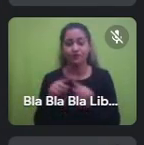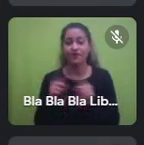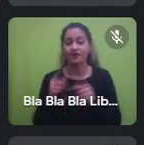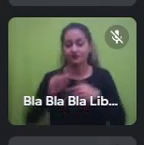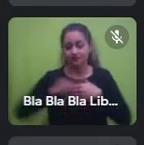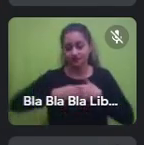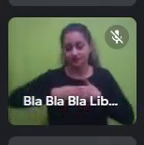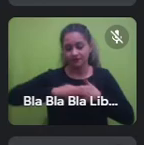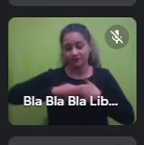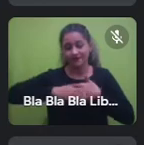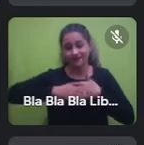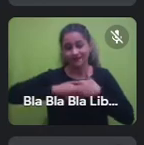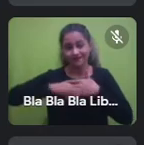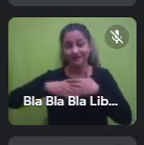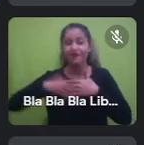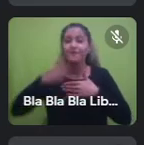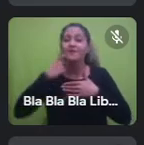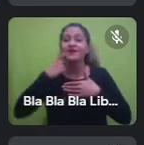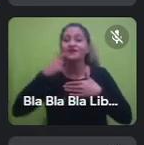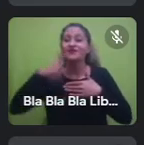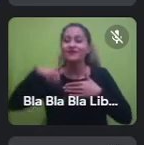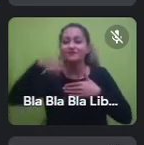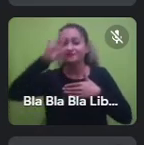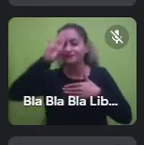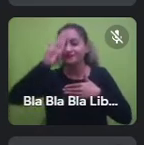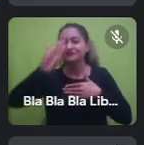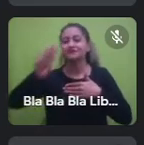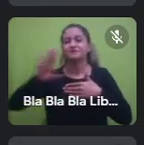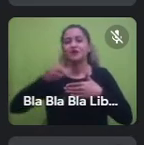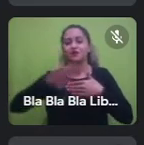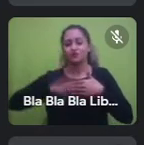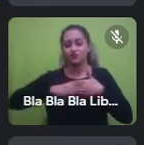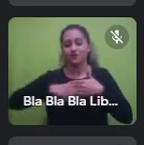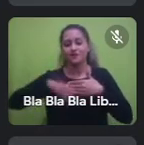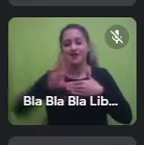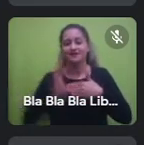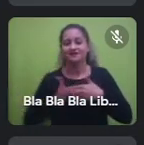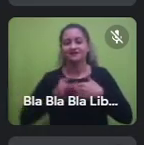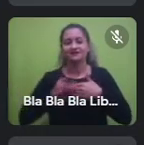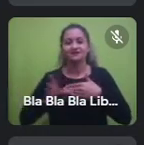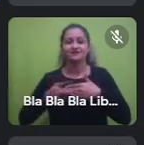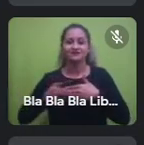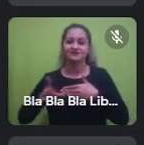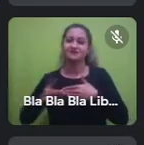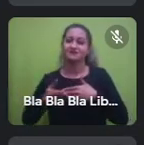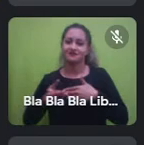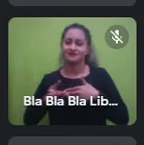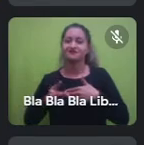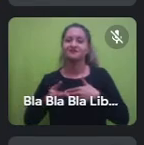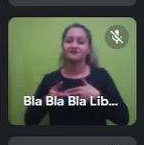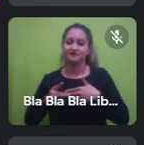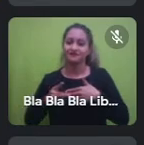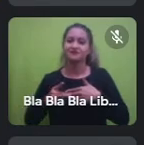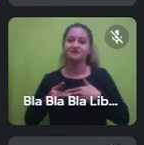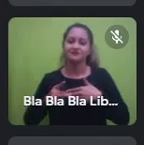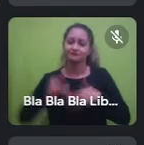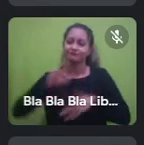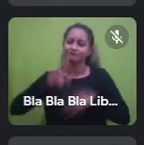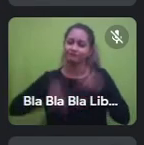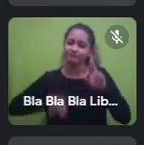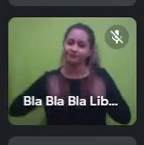dos peixes, elas são os principais órgãos atingidos em níveis diversos